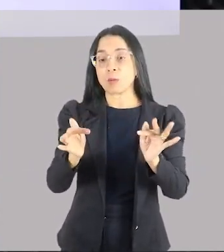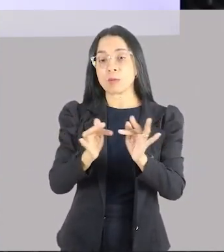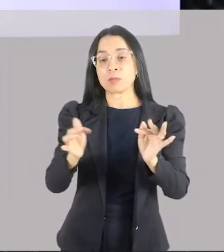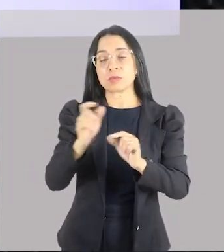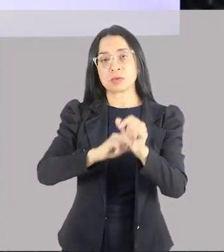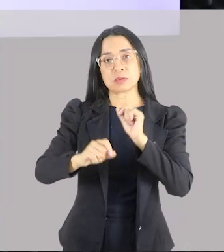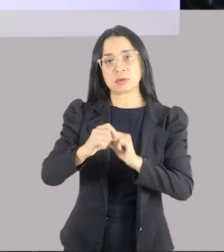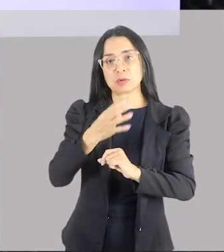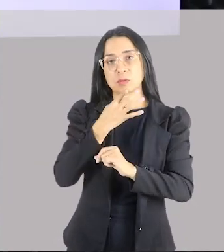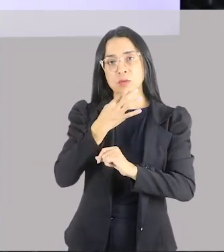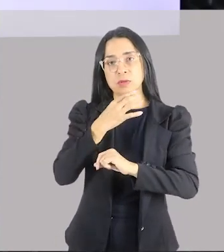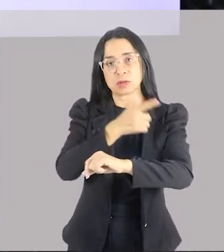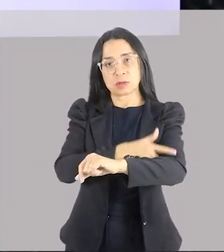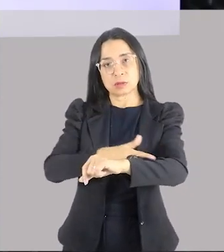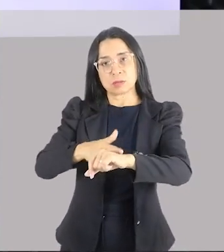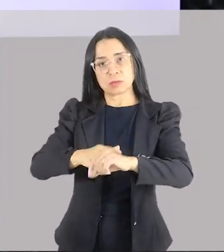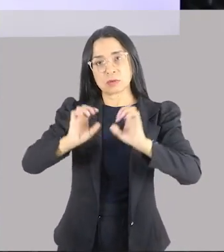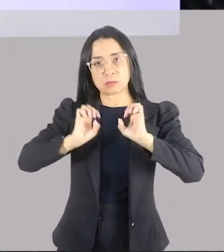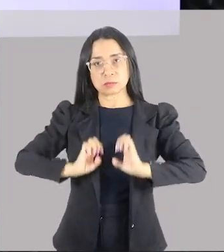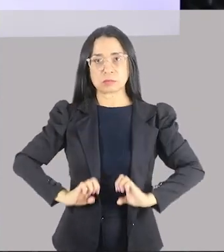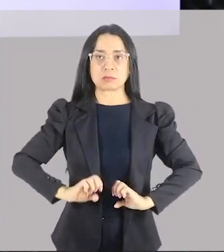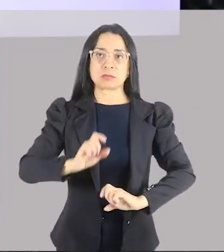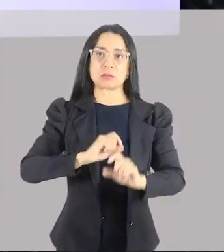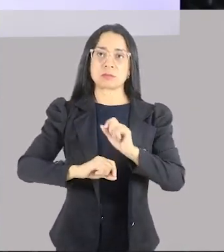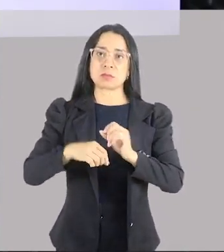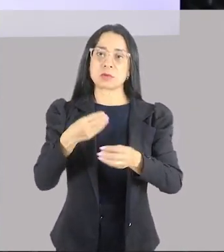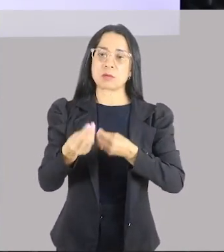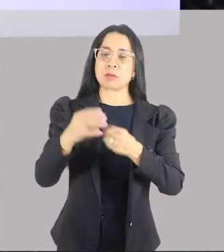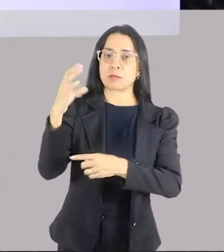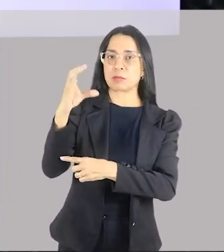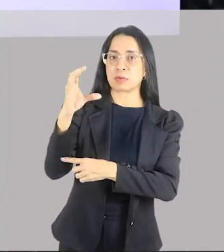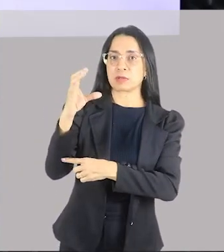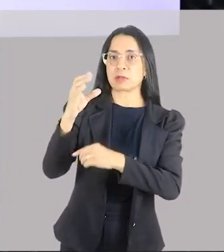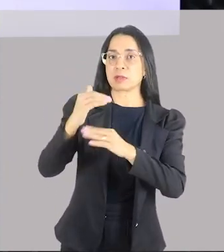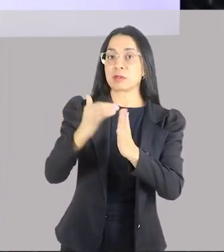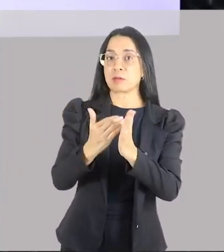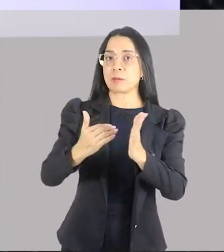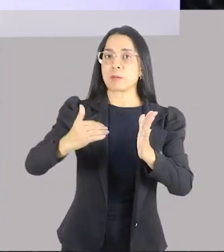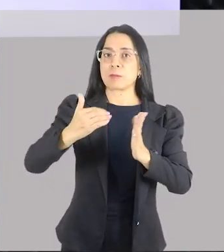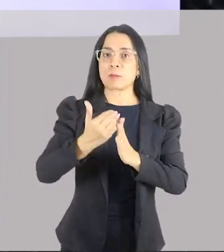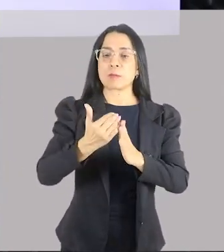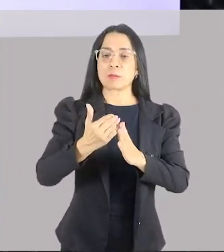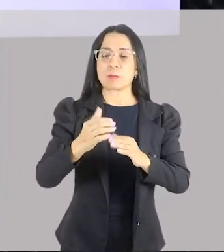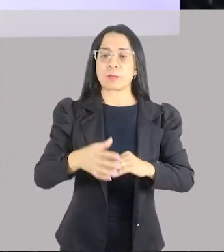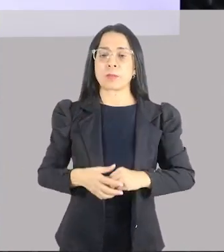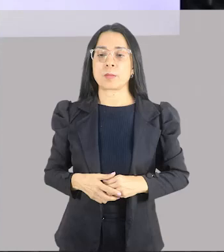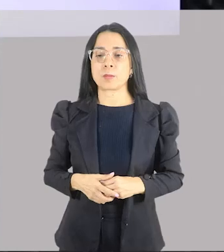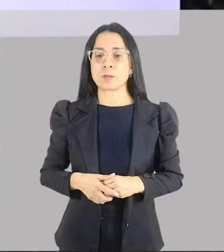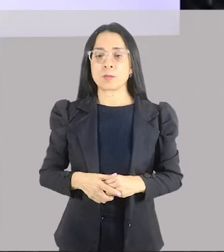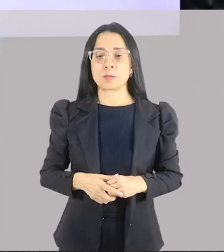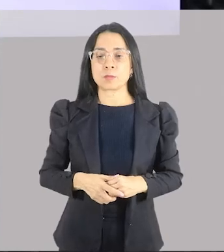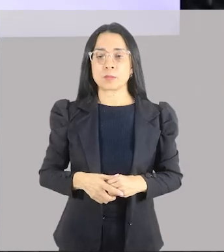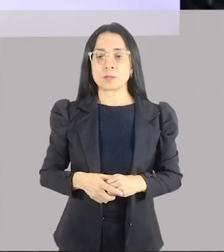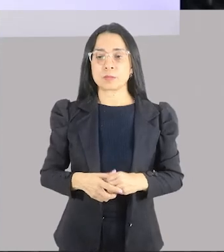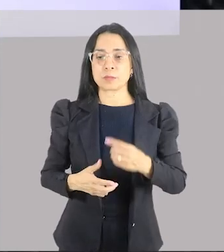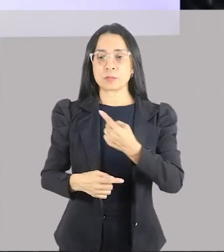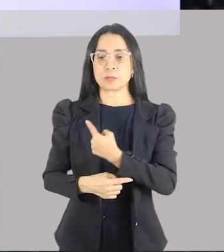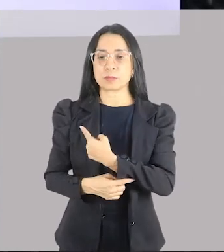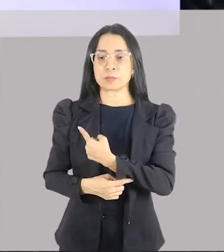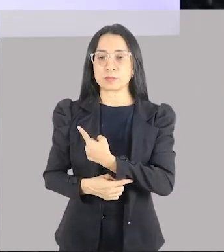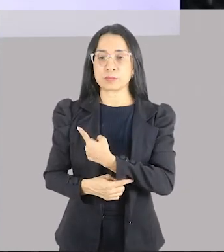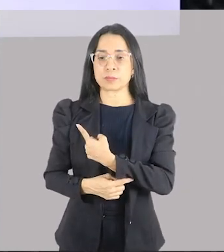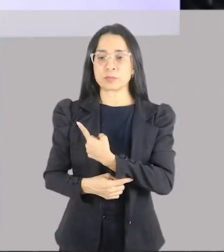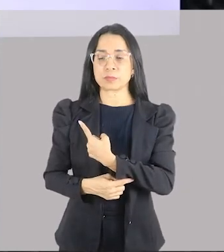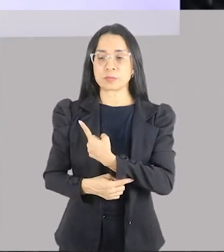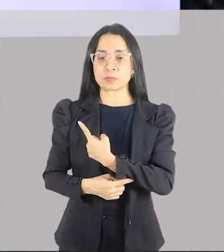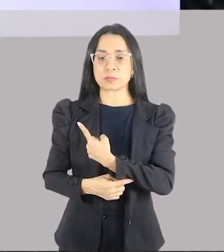mas reconhecendo a moralidade, a ética, como uma ciência maior, certo? Descartes, a cega da condição